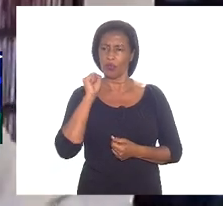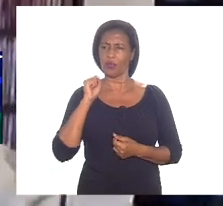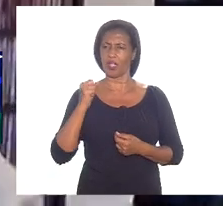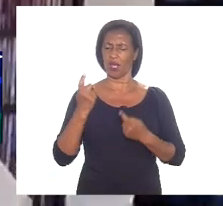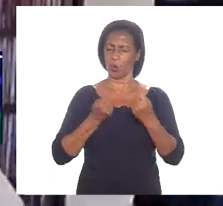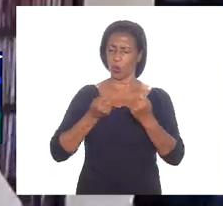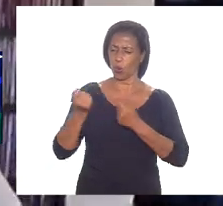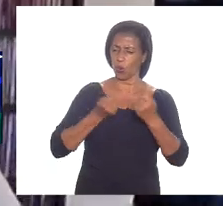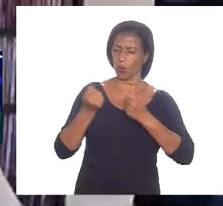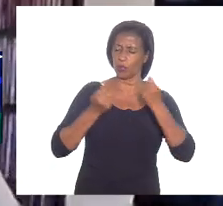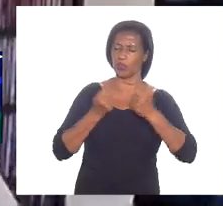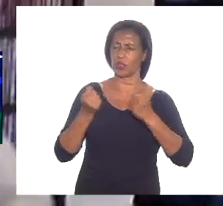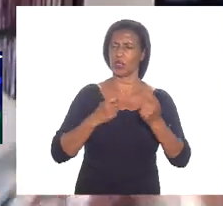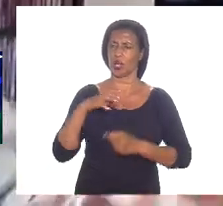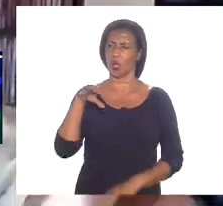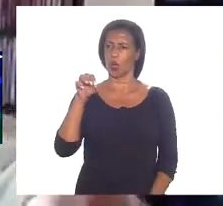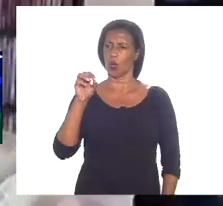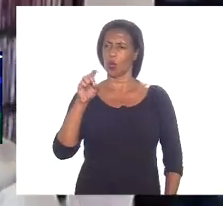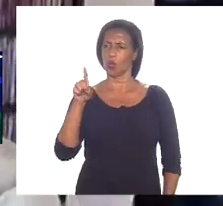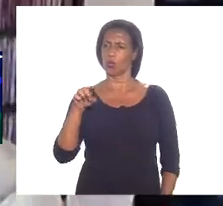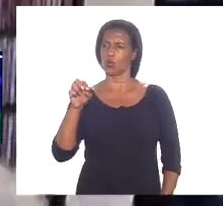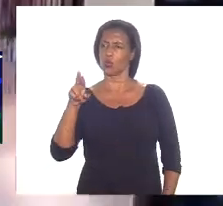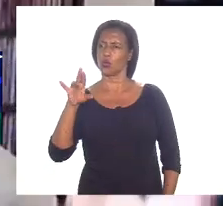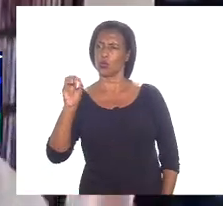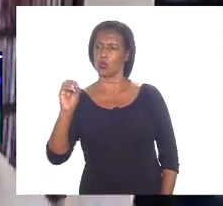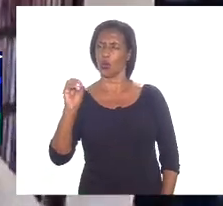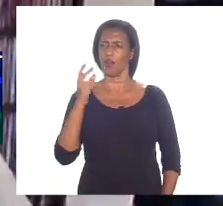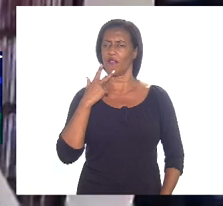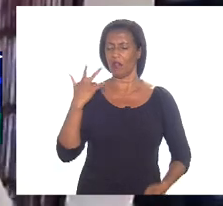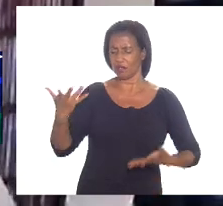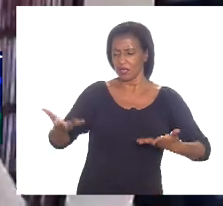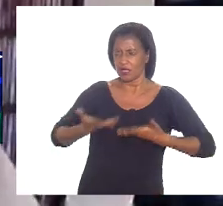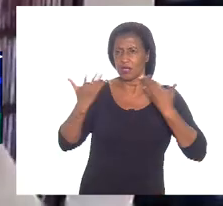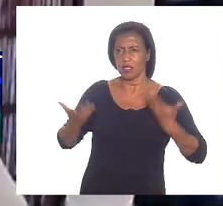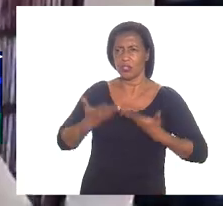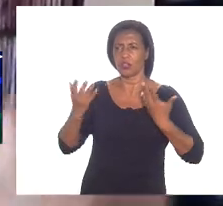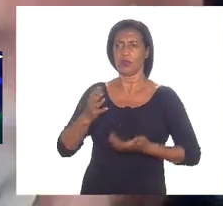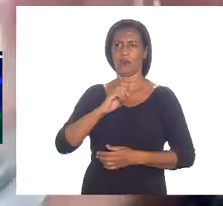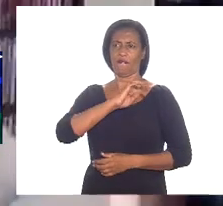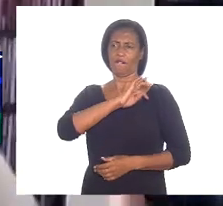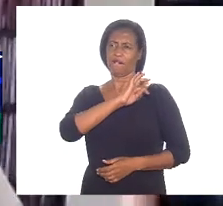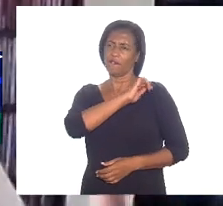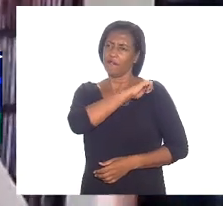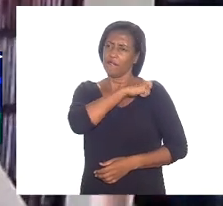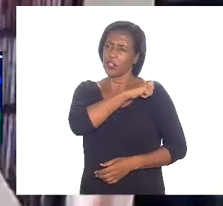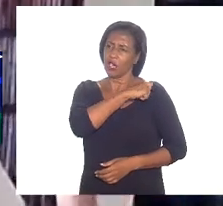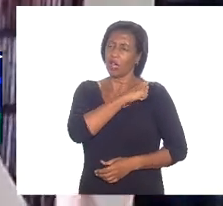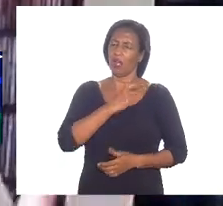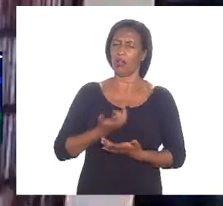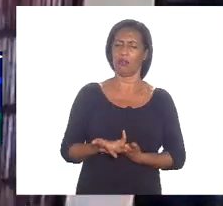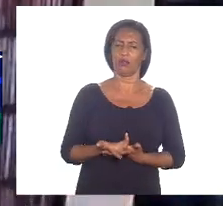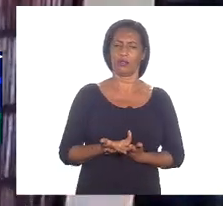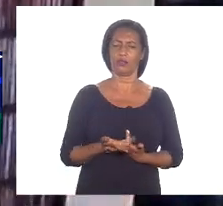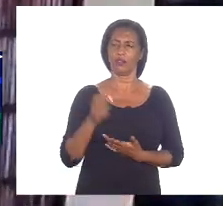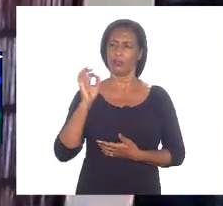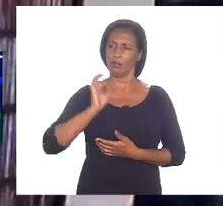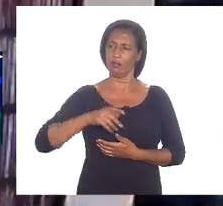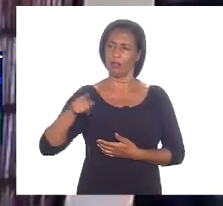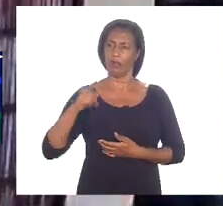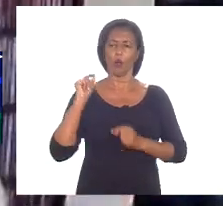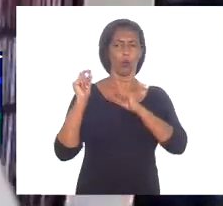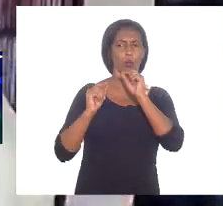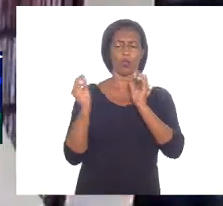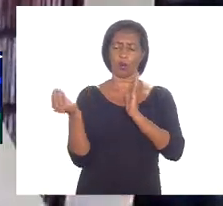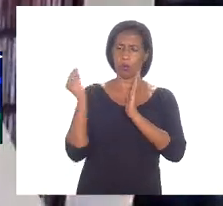grande economista Mauro Osório exatamente a situação dos incentivos fiscais que é exatamente